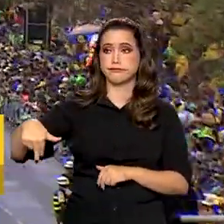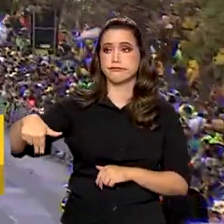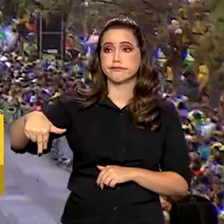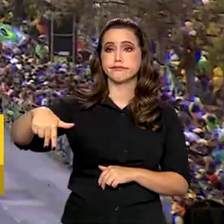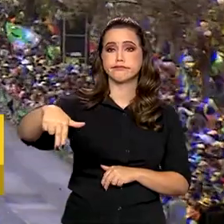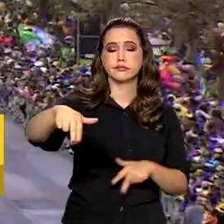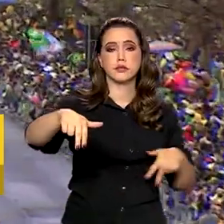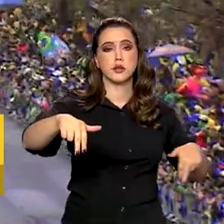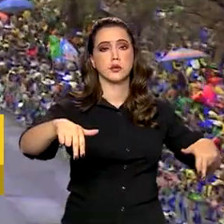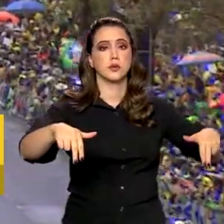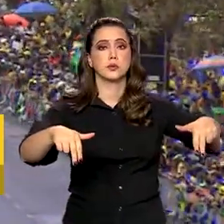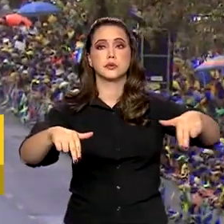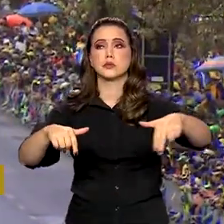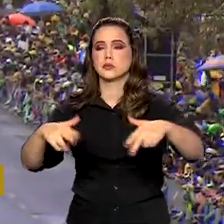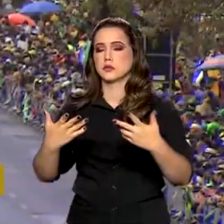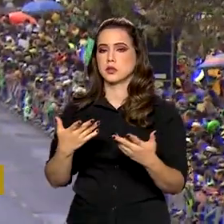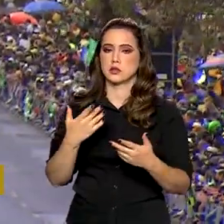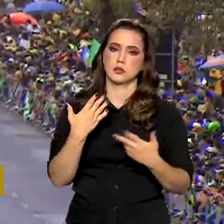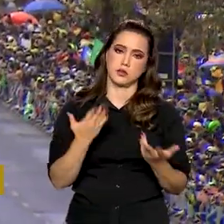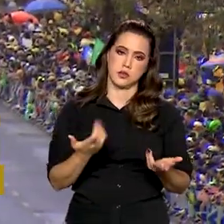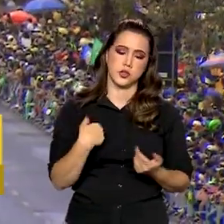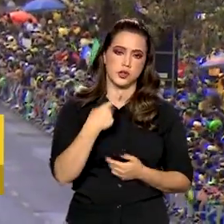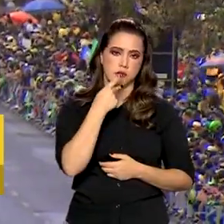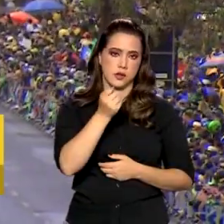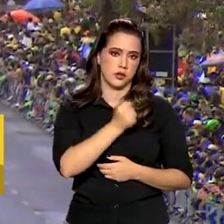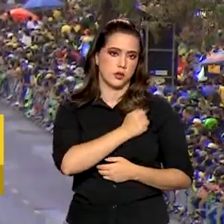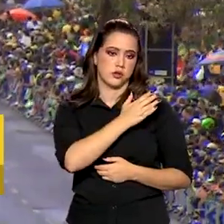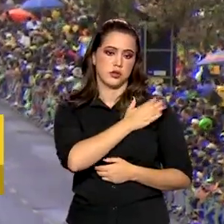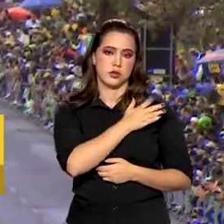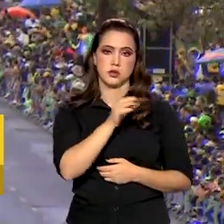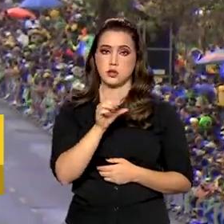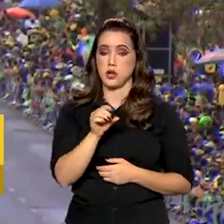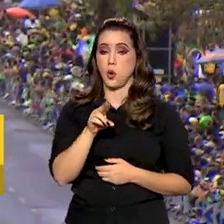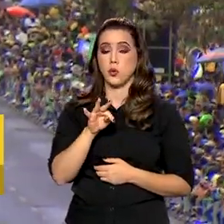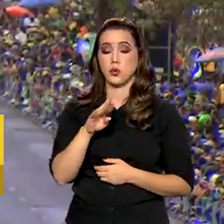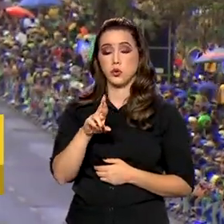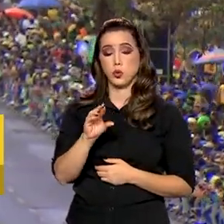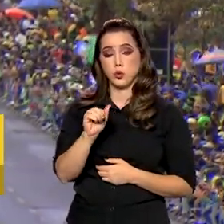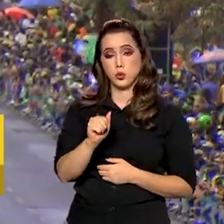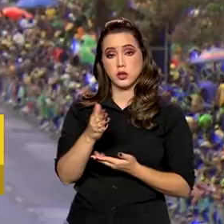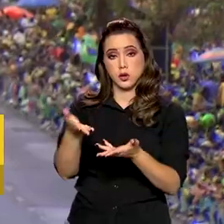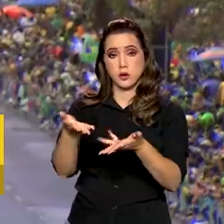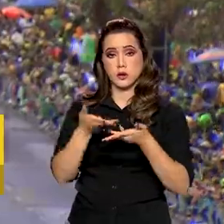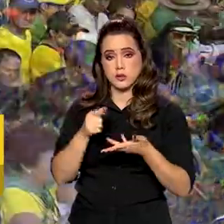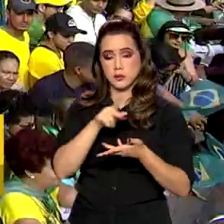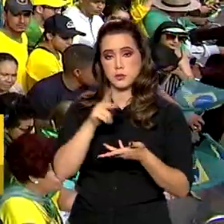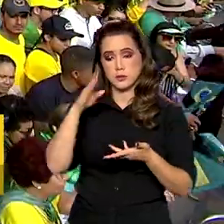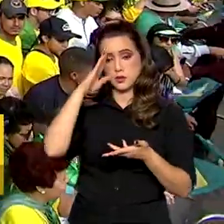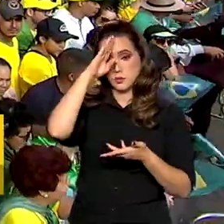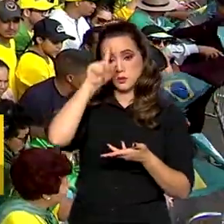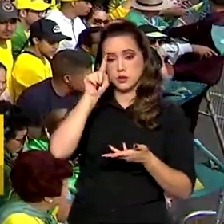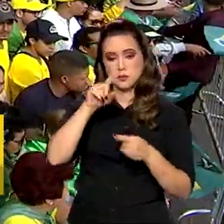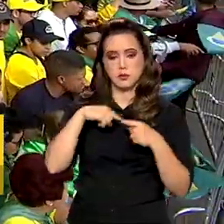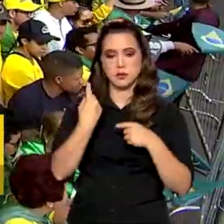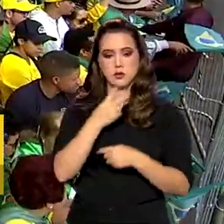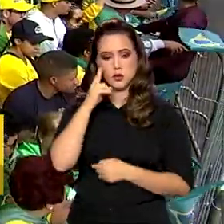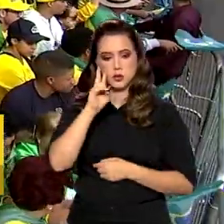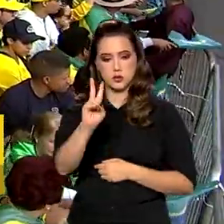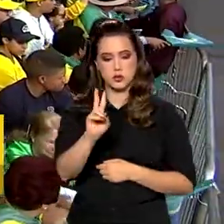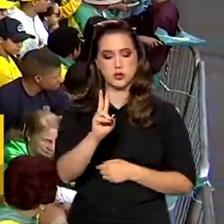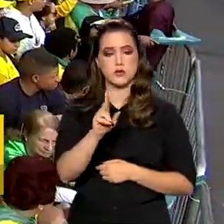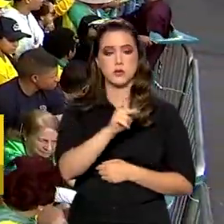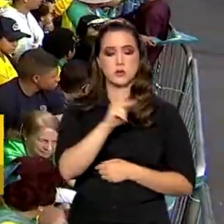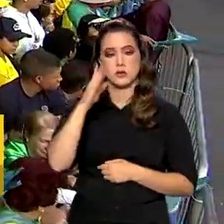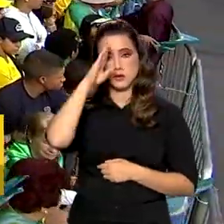falava do general Dutra ali, né, que receberia o presidente para que o desfile pudesse começar, mas a gente viu há pouco ali o presidente segue conversando